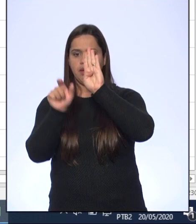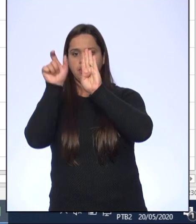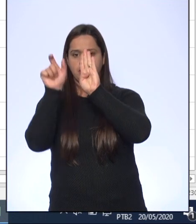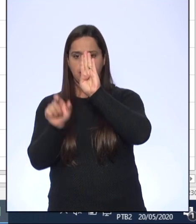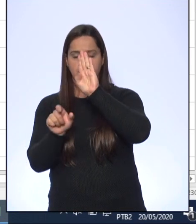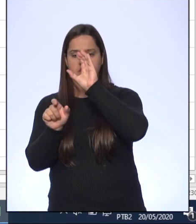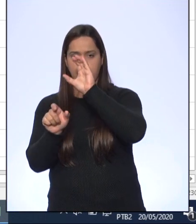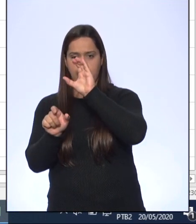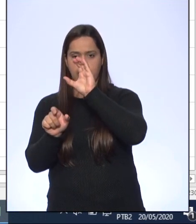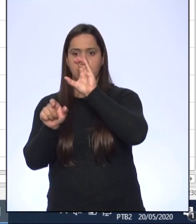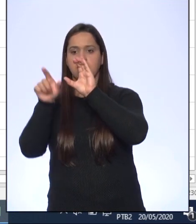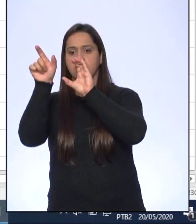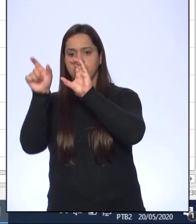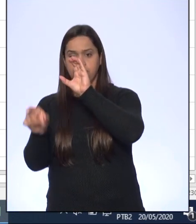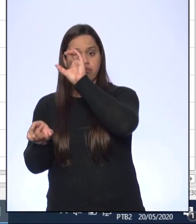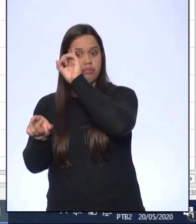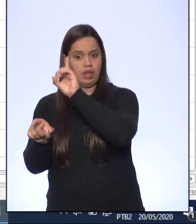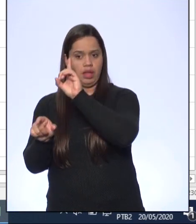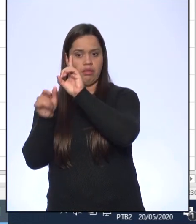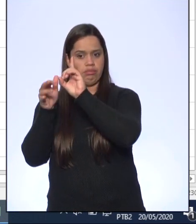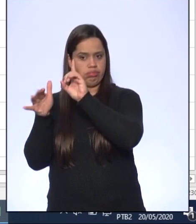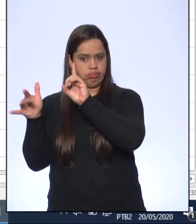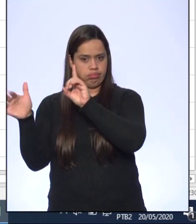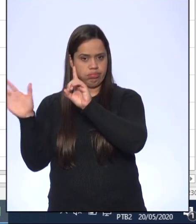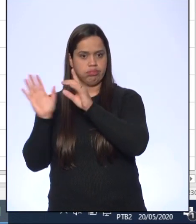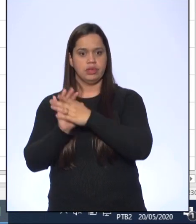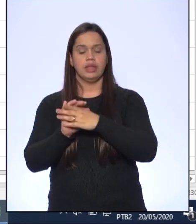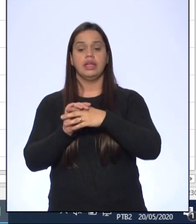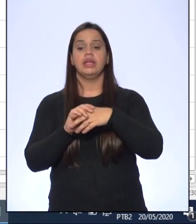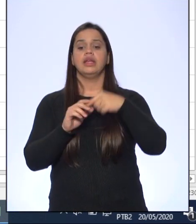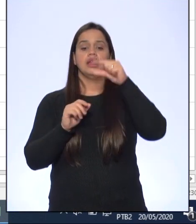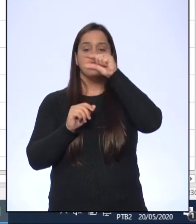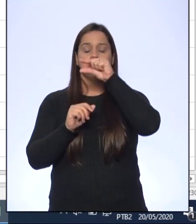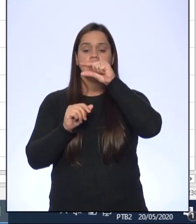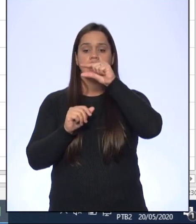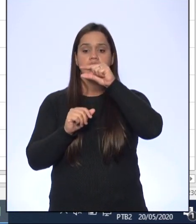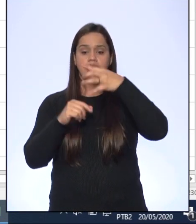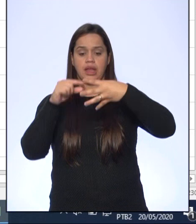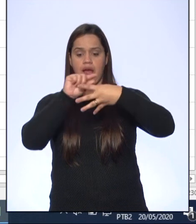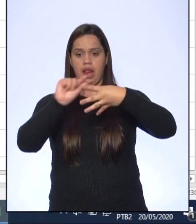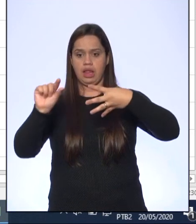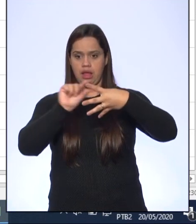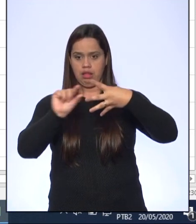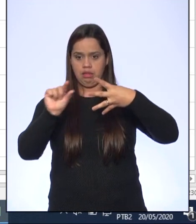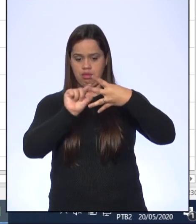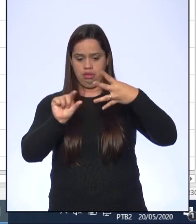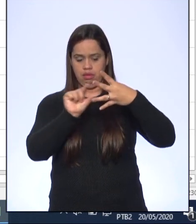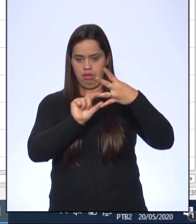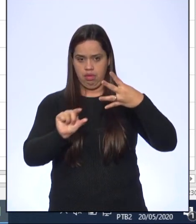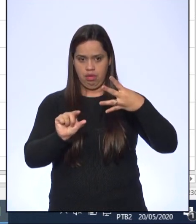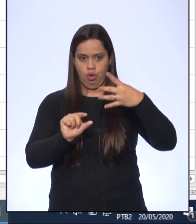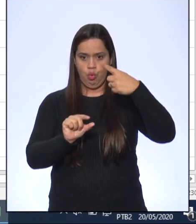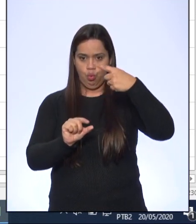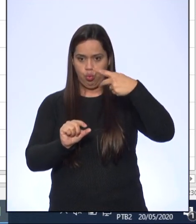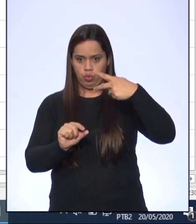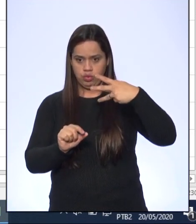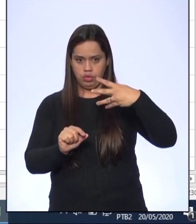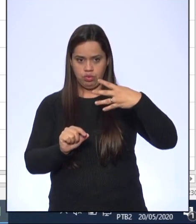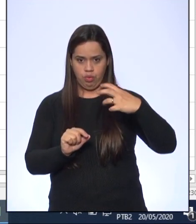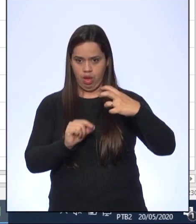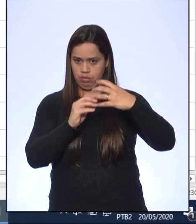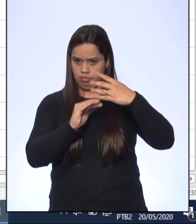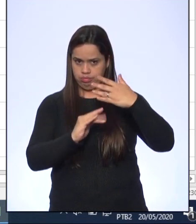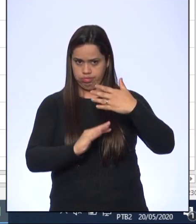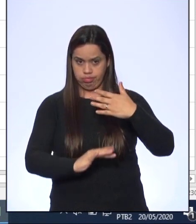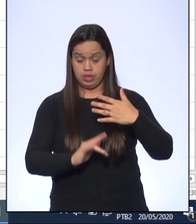D e assim por diante. Na linha 1, 2, 3, 4, 5 e assim por diante. Então, nessa primeira célula, que é a